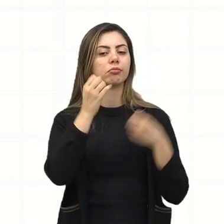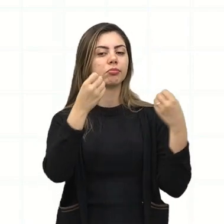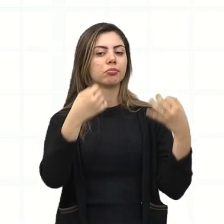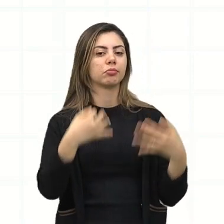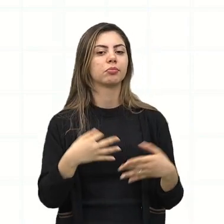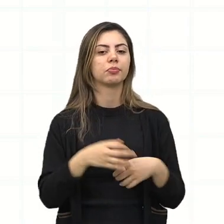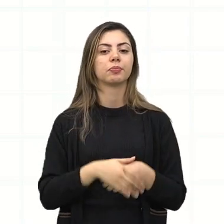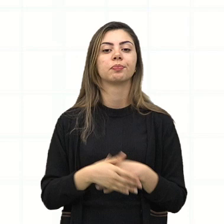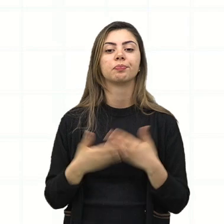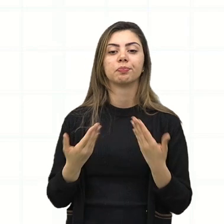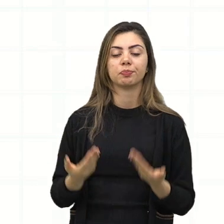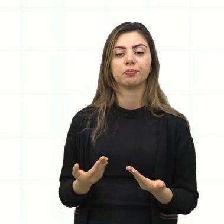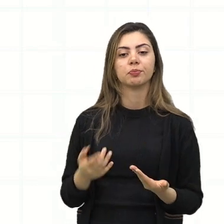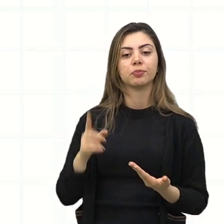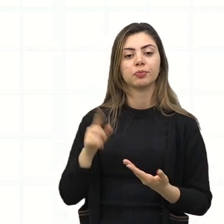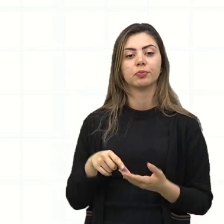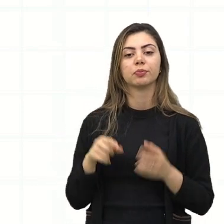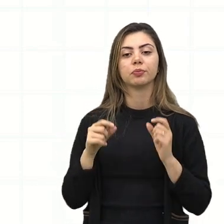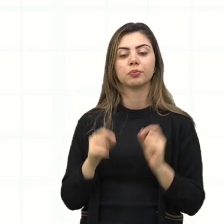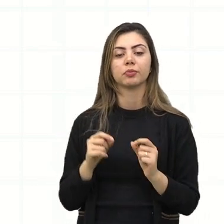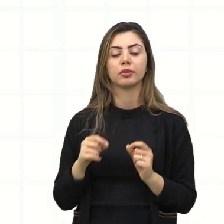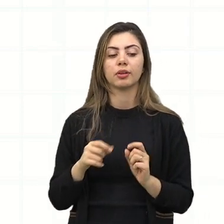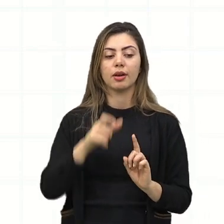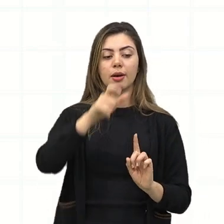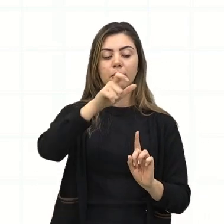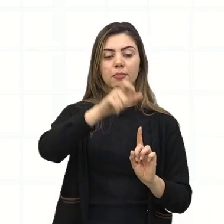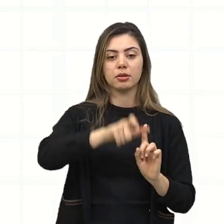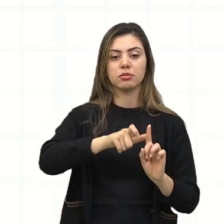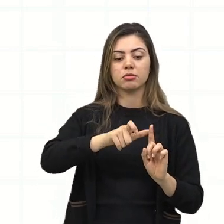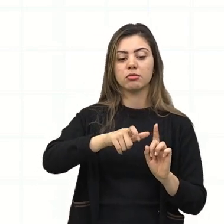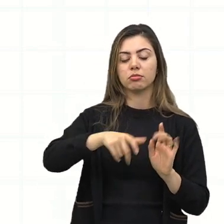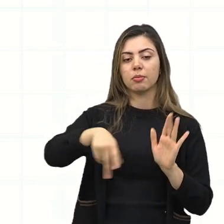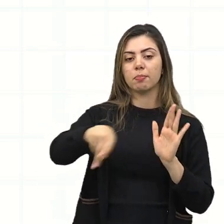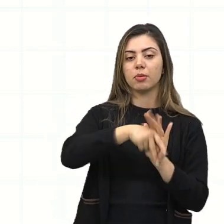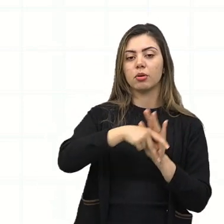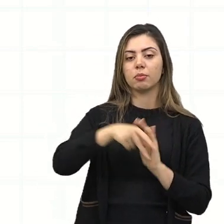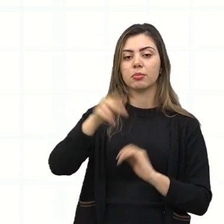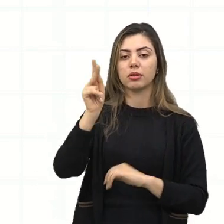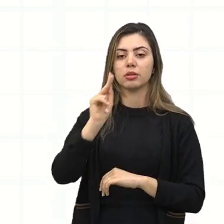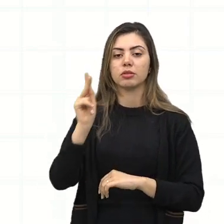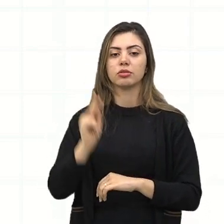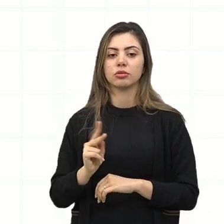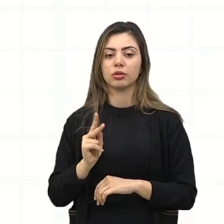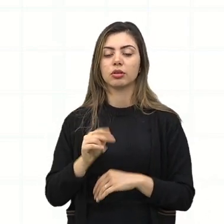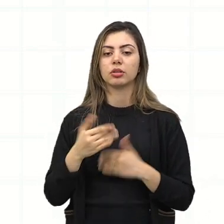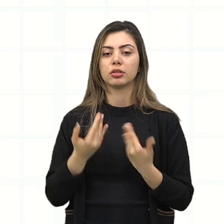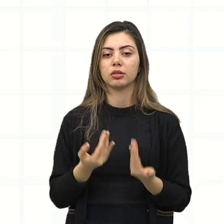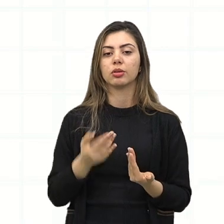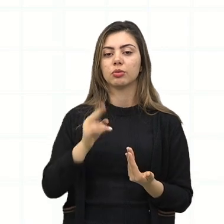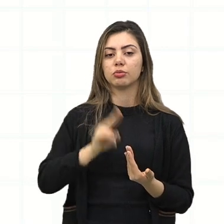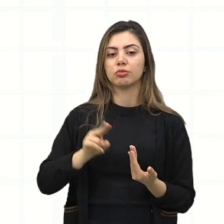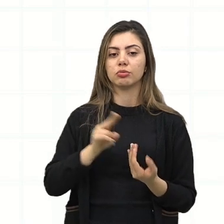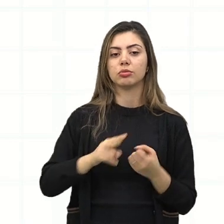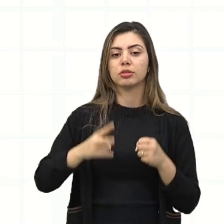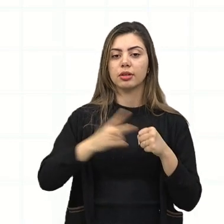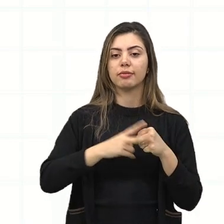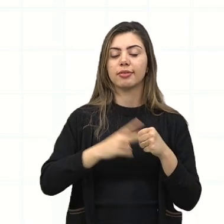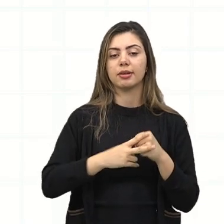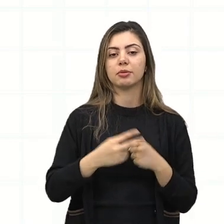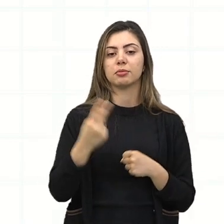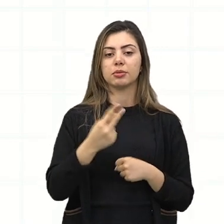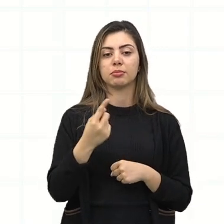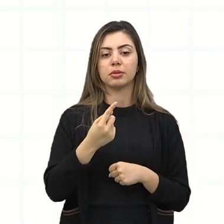Trata-se do narrador personagem. Há uma predominância dos